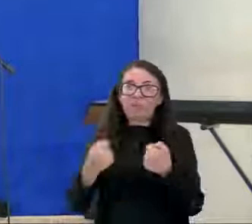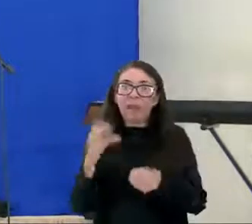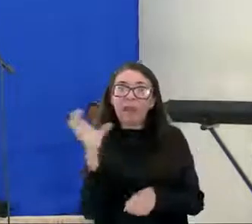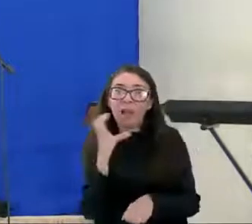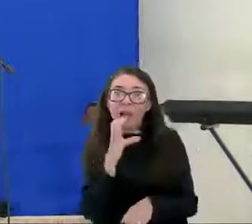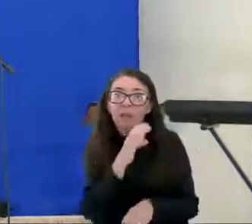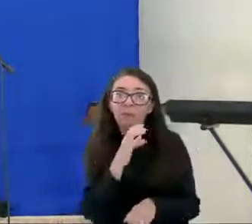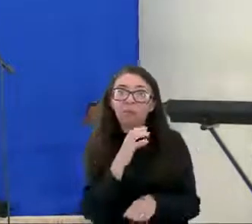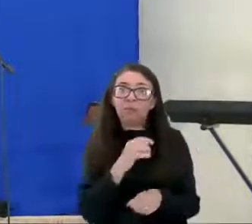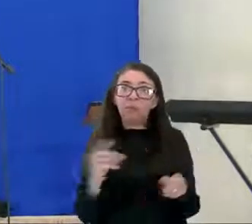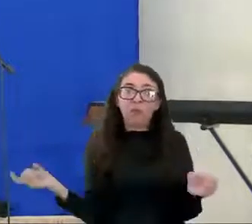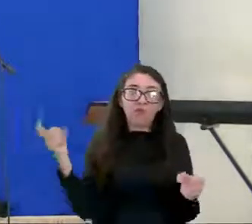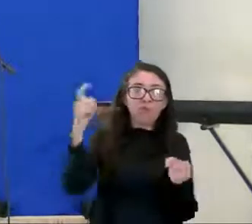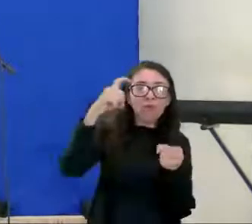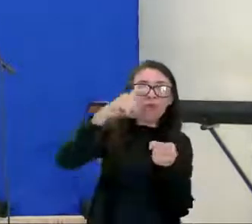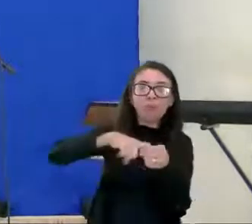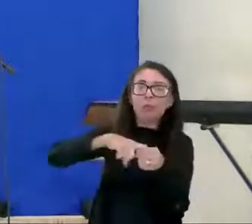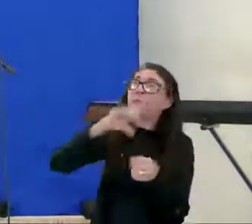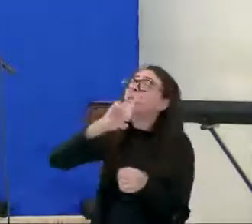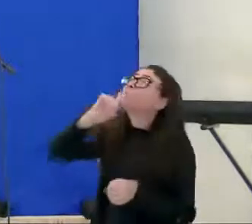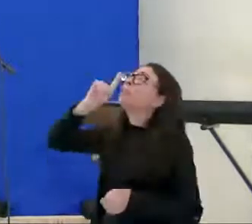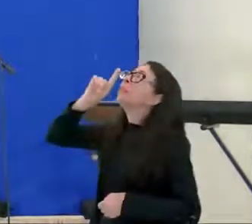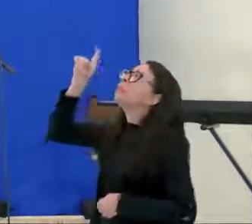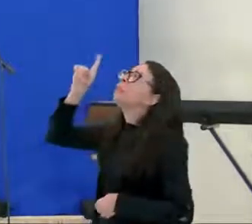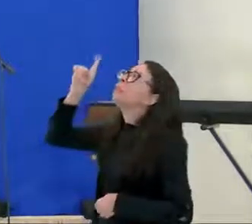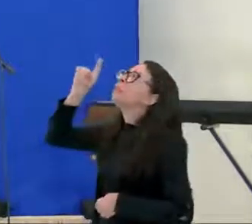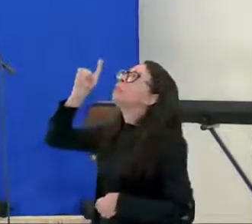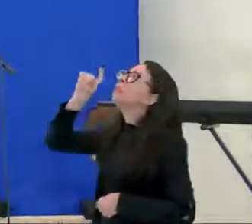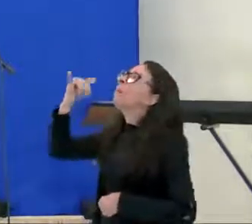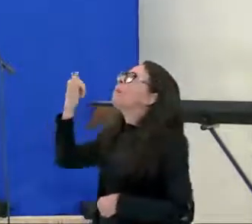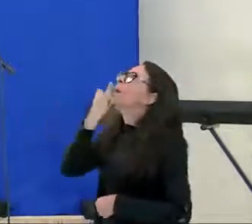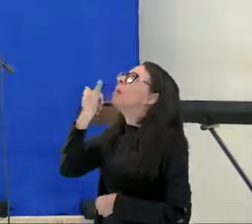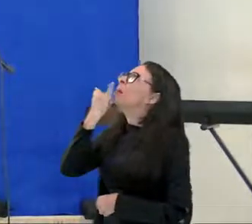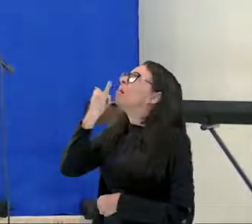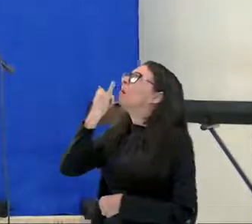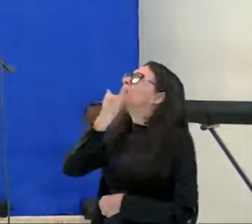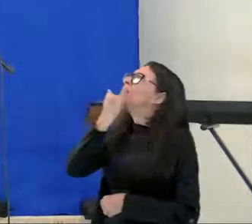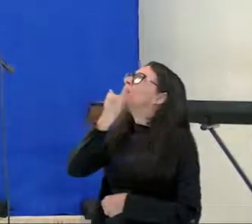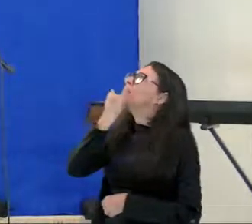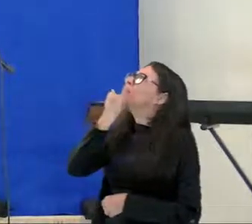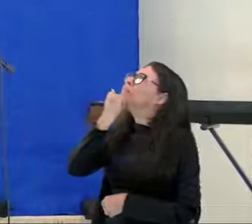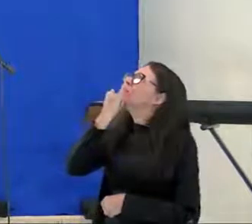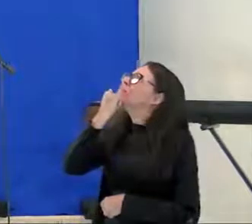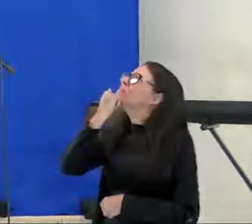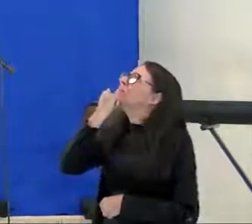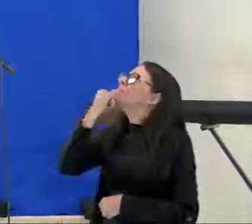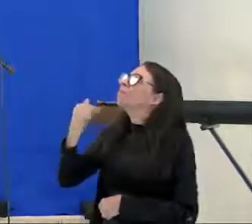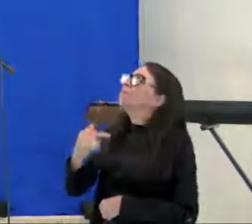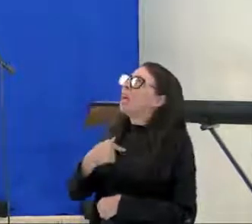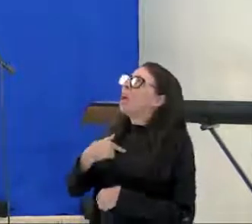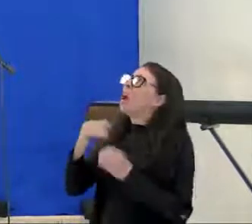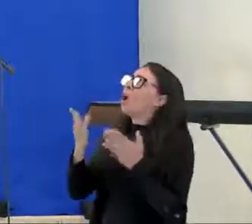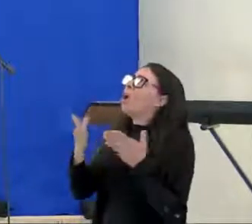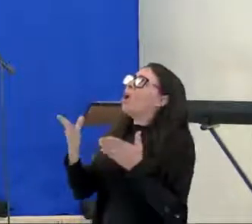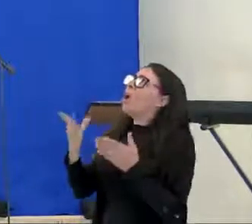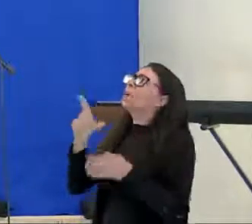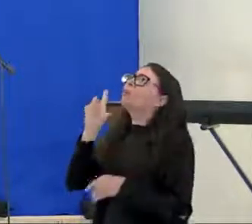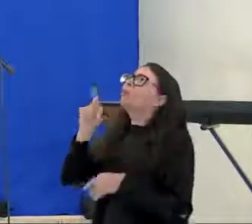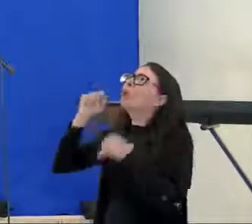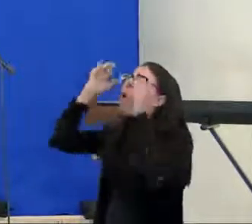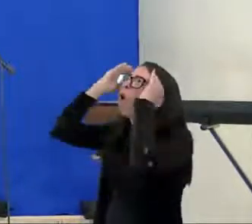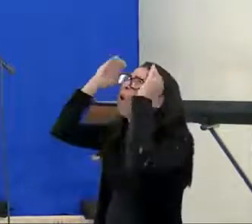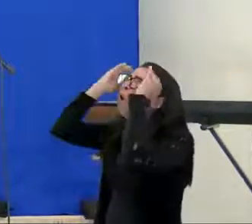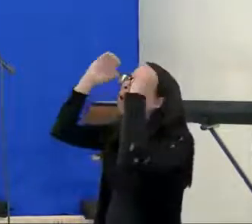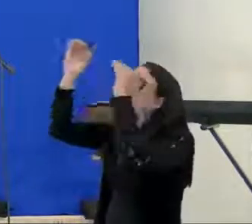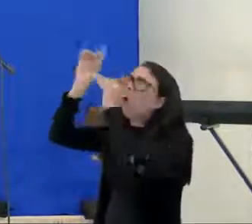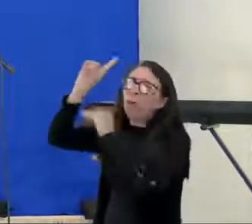vida? Você viu como é que o apóstolo Paulo tem razão, irmão Leonardo? Que nós vamos partir dessa vida devedores no amor?